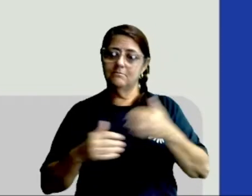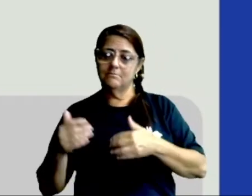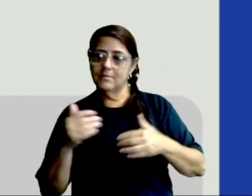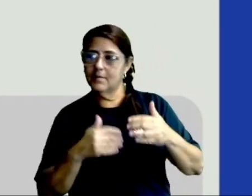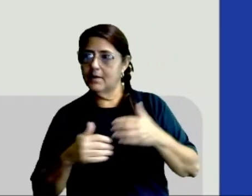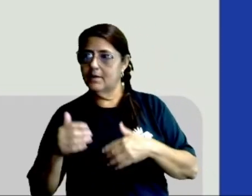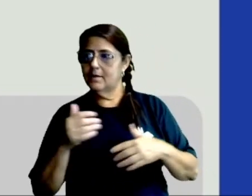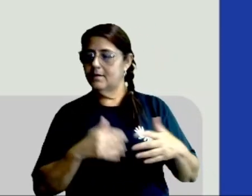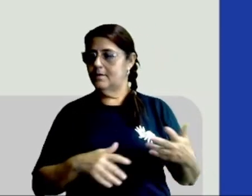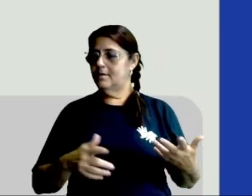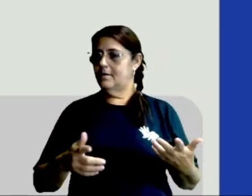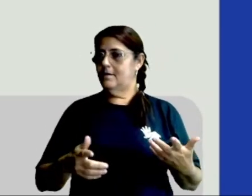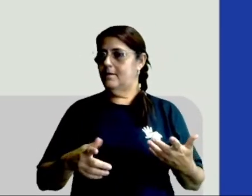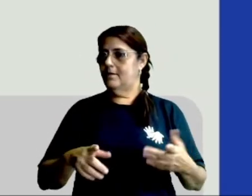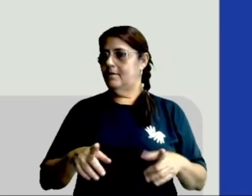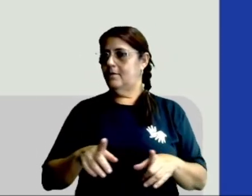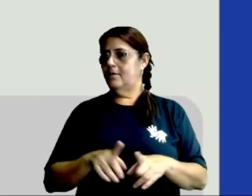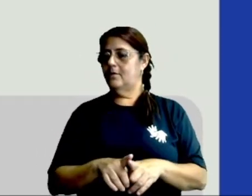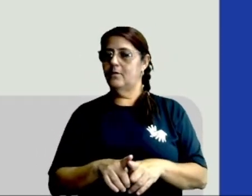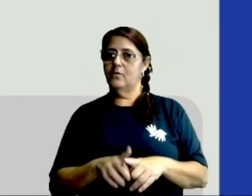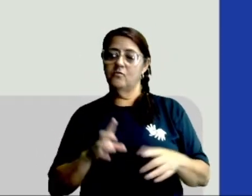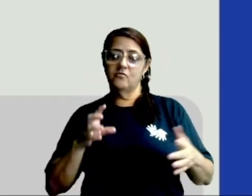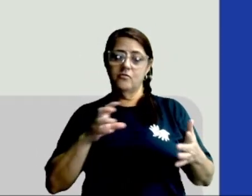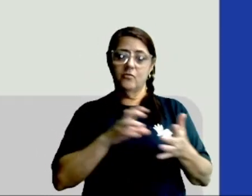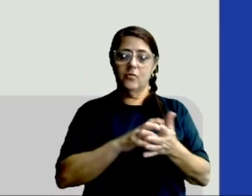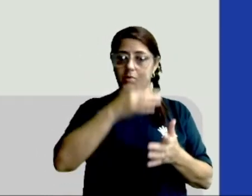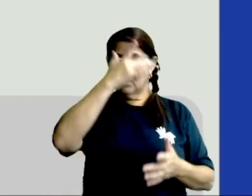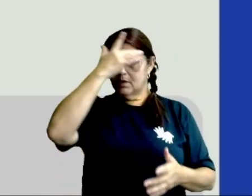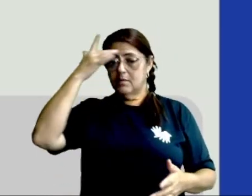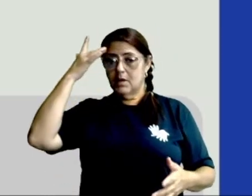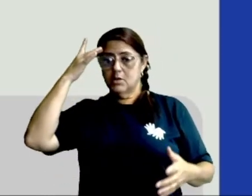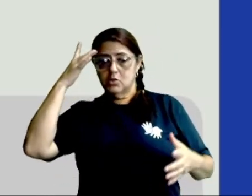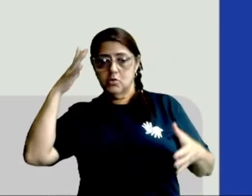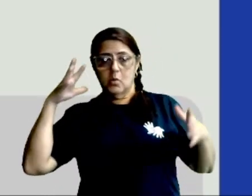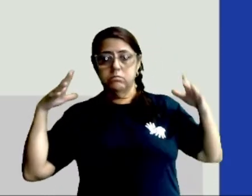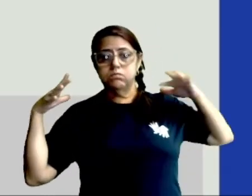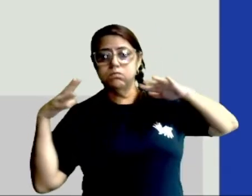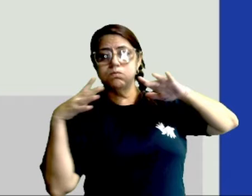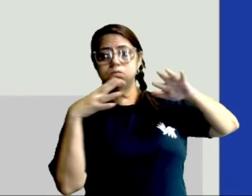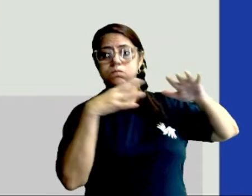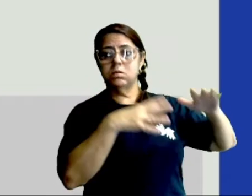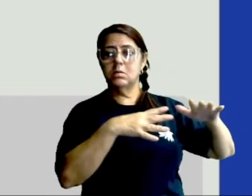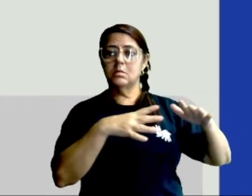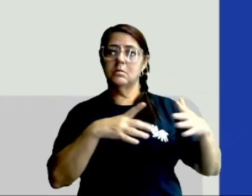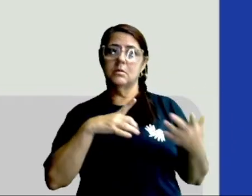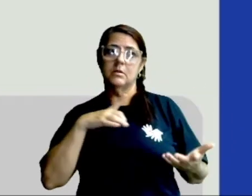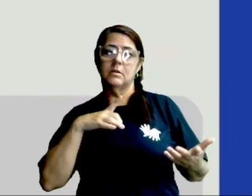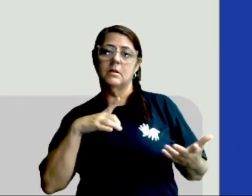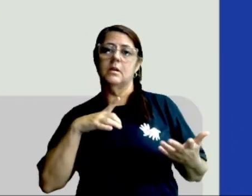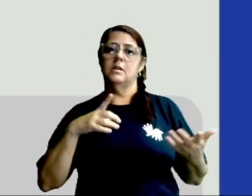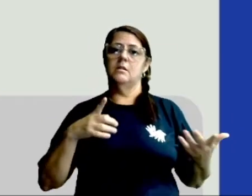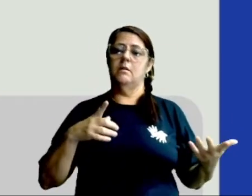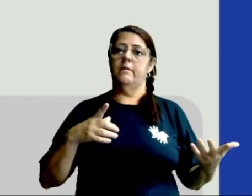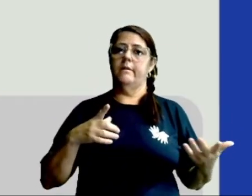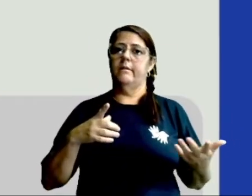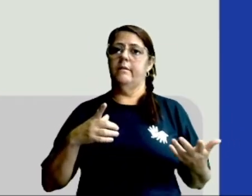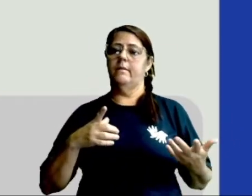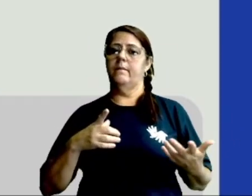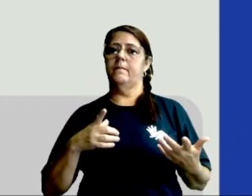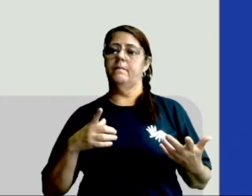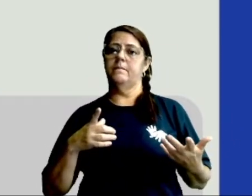comércio, entre o fluxo de pessoas, né? Então você tira várias restrições de tarifas alfandegárias,